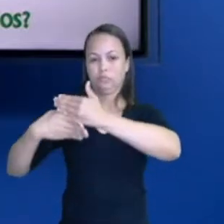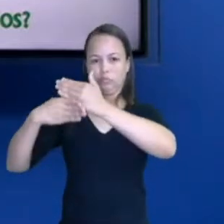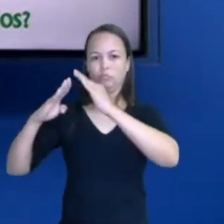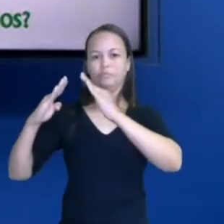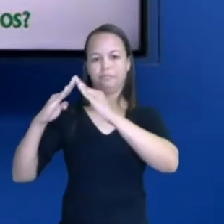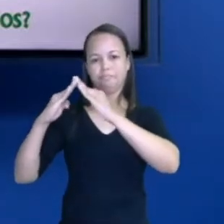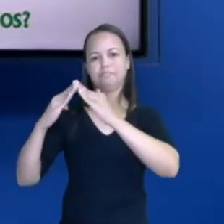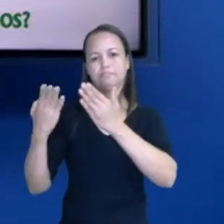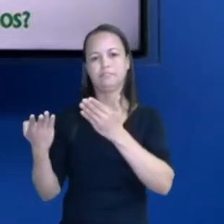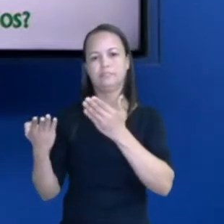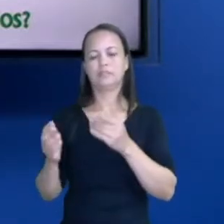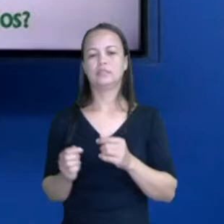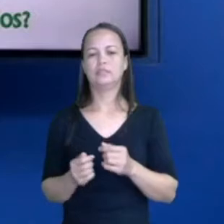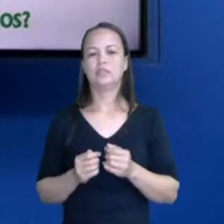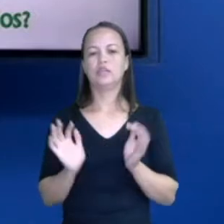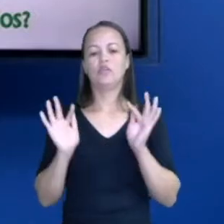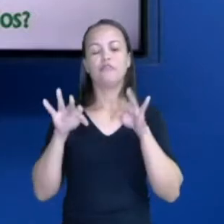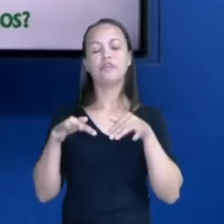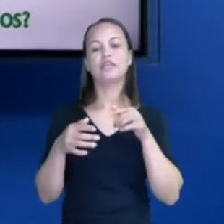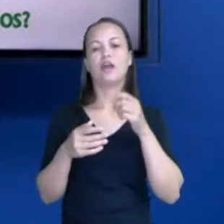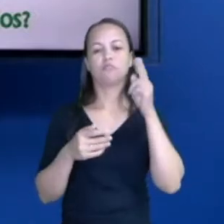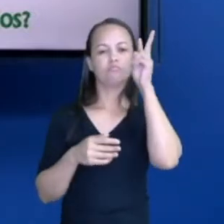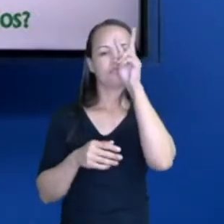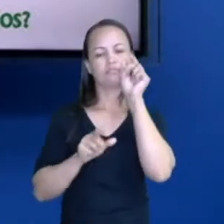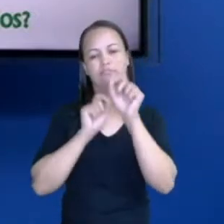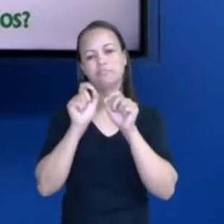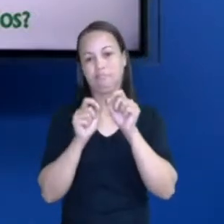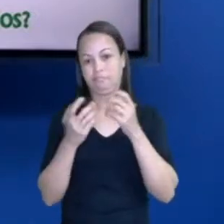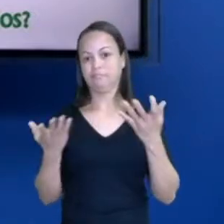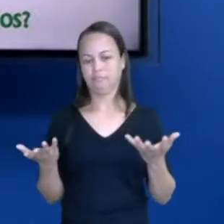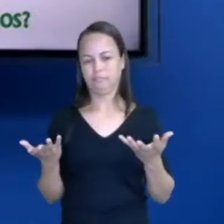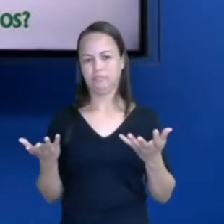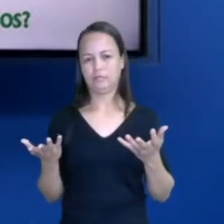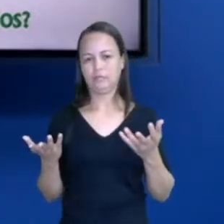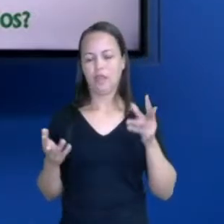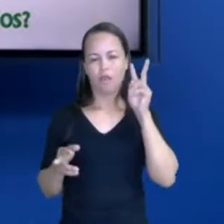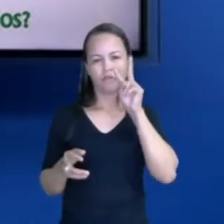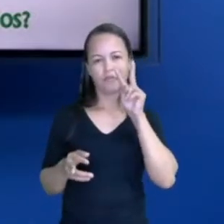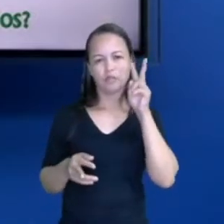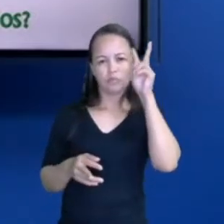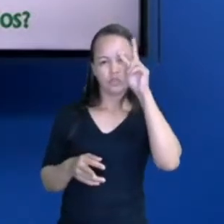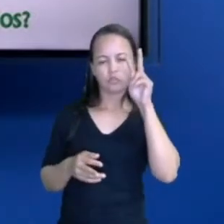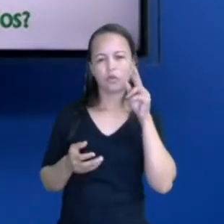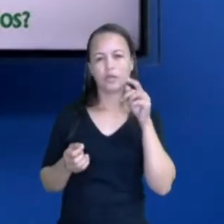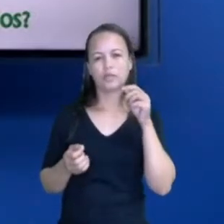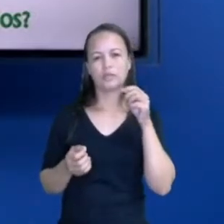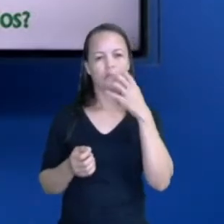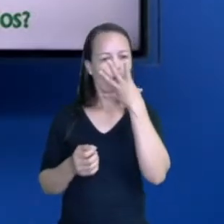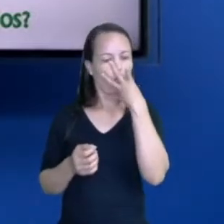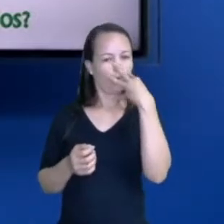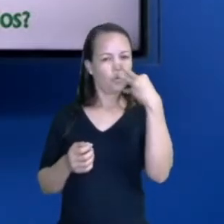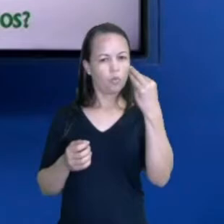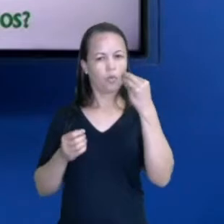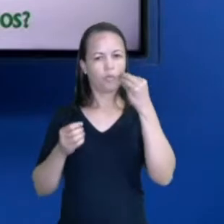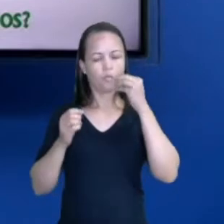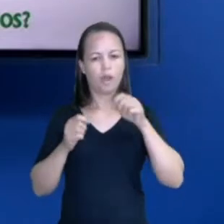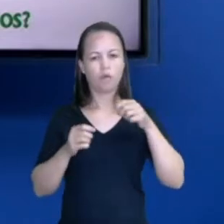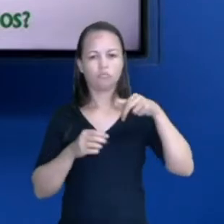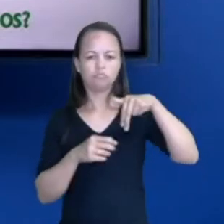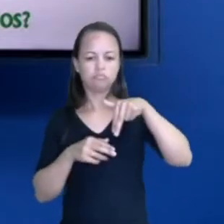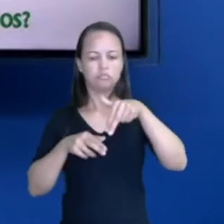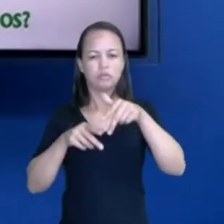né? E o final da história a gente já sabe, né? A gente vê que nessa história o lobo mau, ele foi lá e